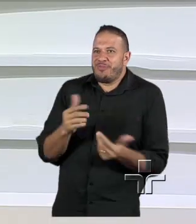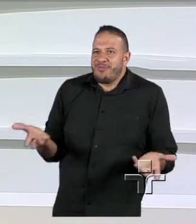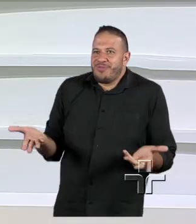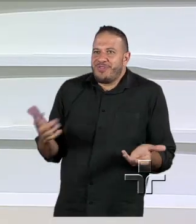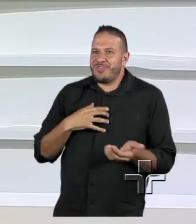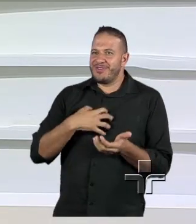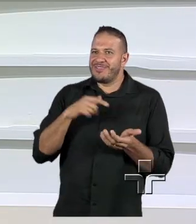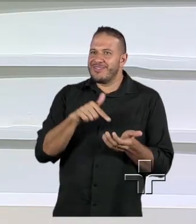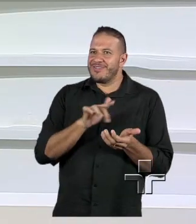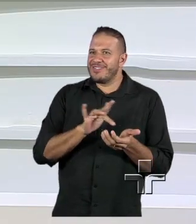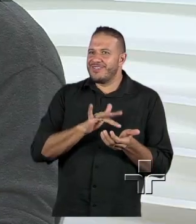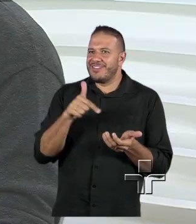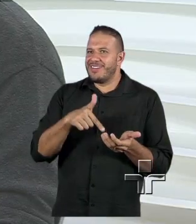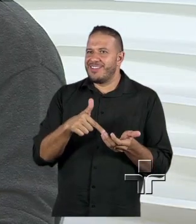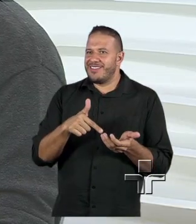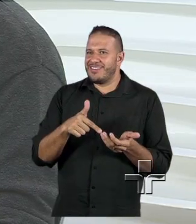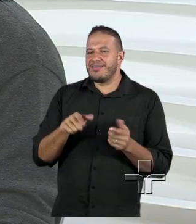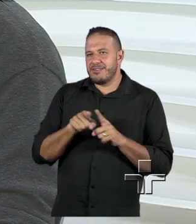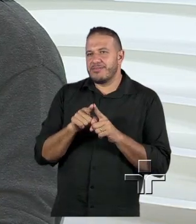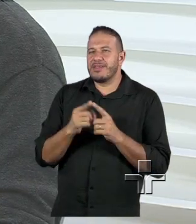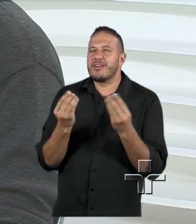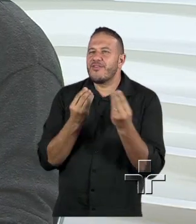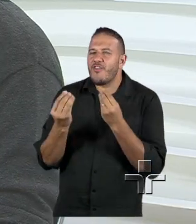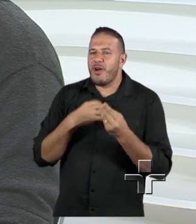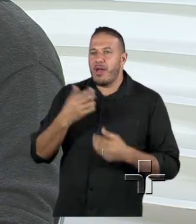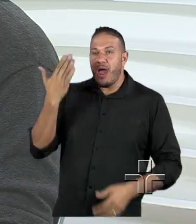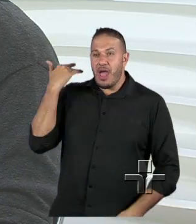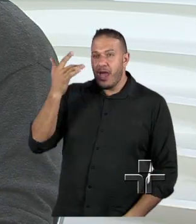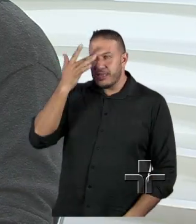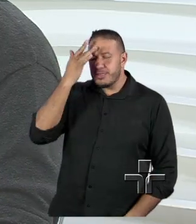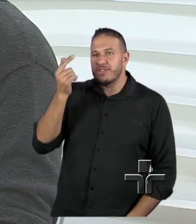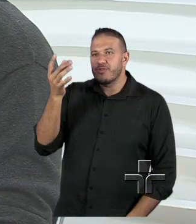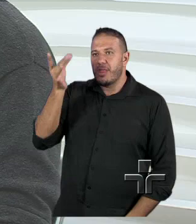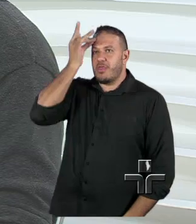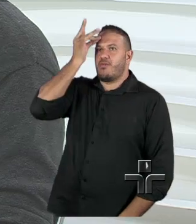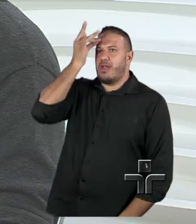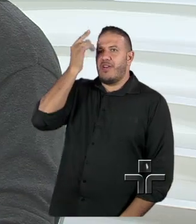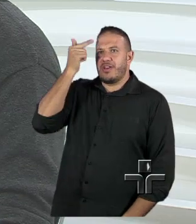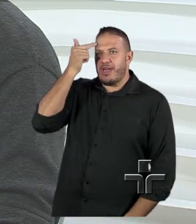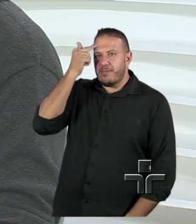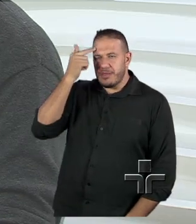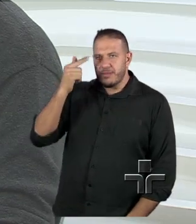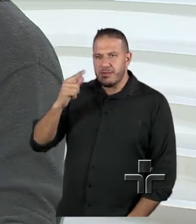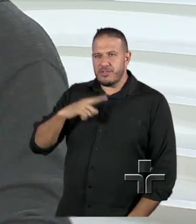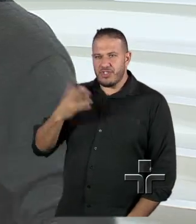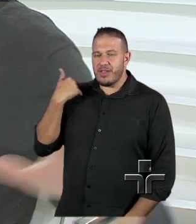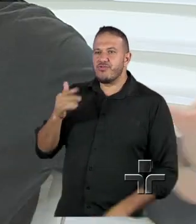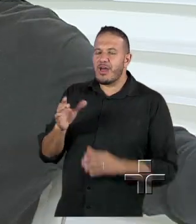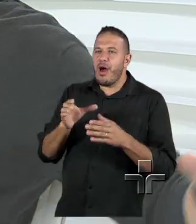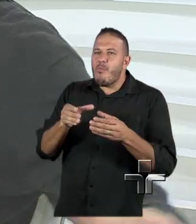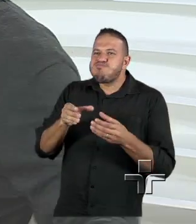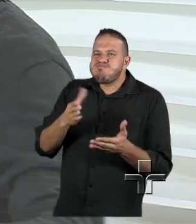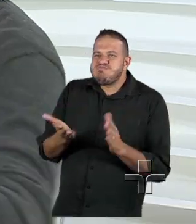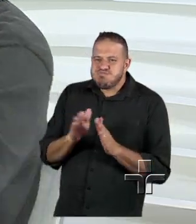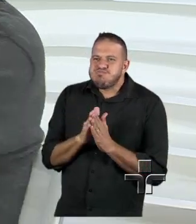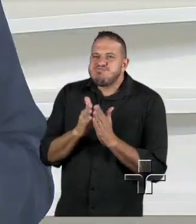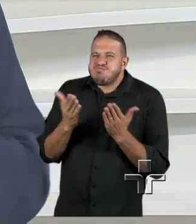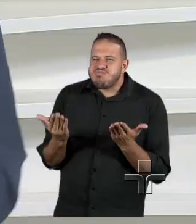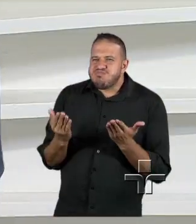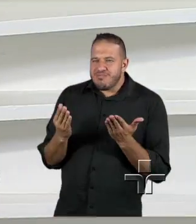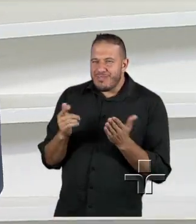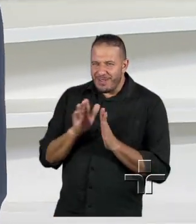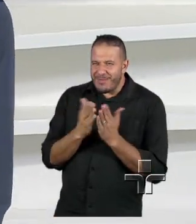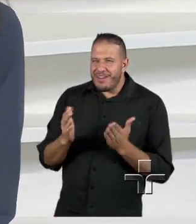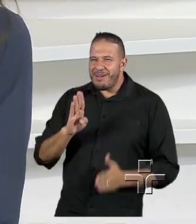Né? Então, até a forma que as pessoas antes elas guardavam na cabeça, a gente tinha Barça, ele não deu desse tempo, talvez alguns